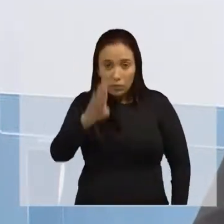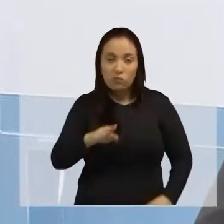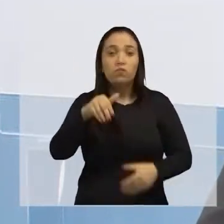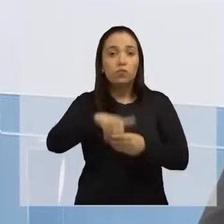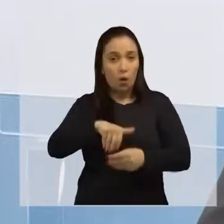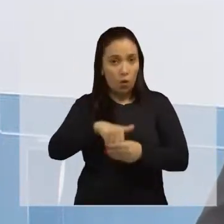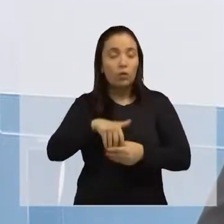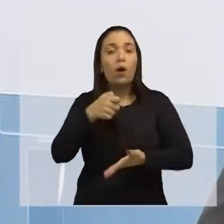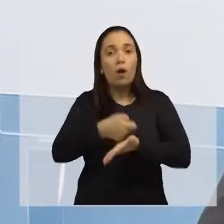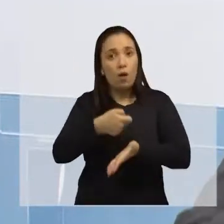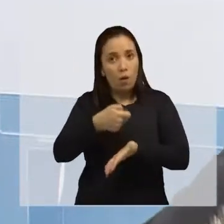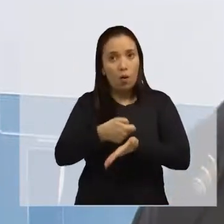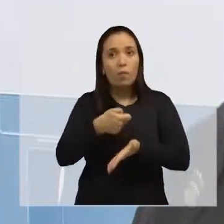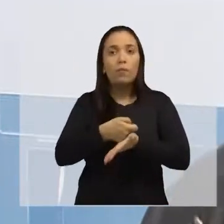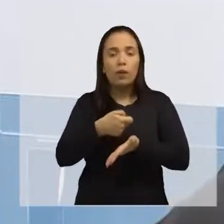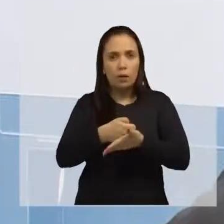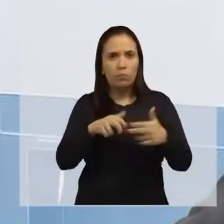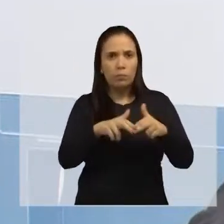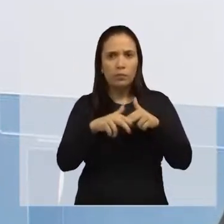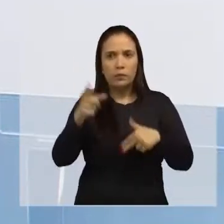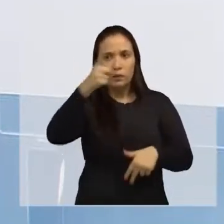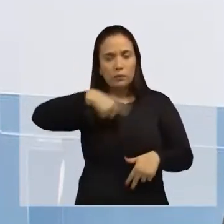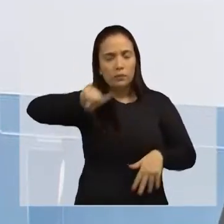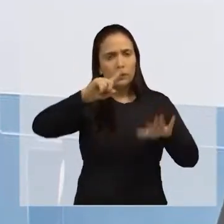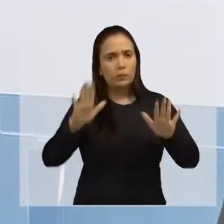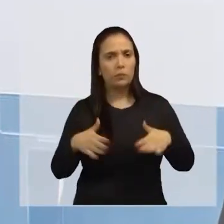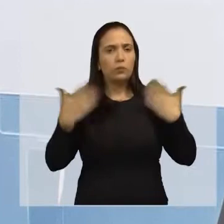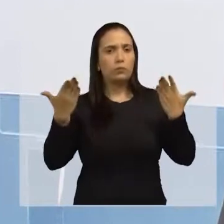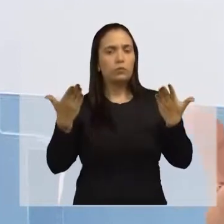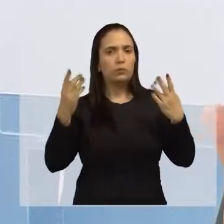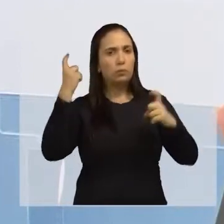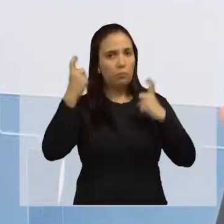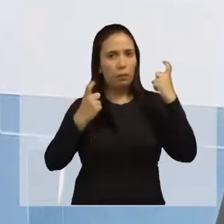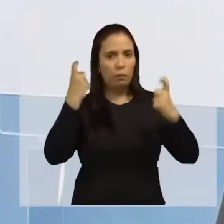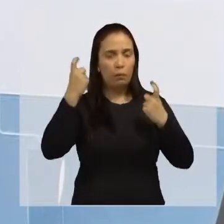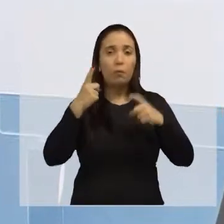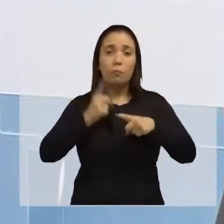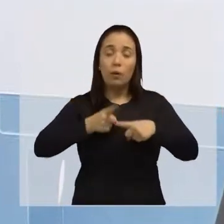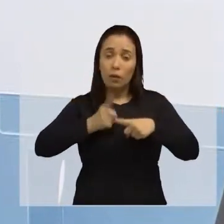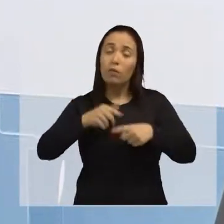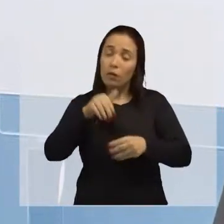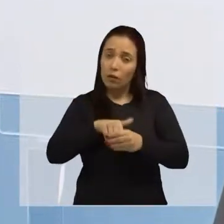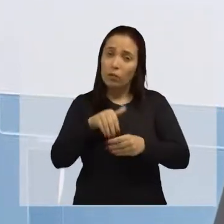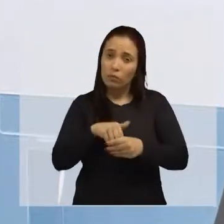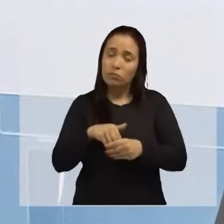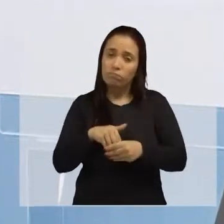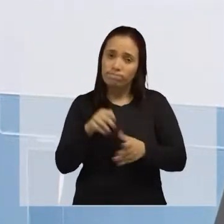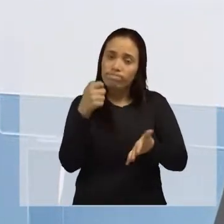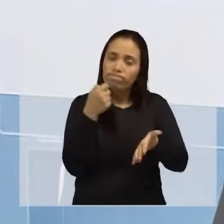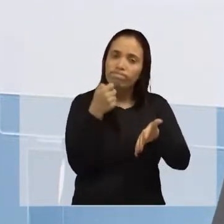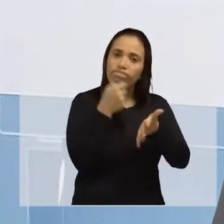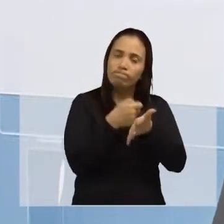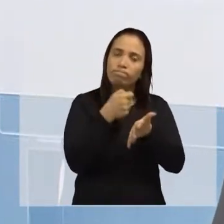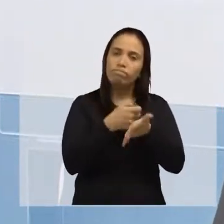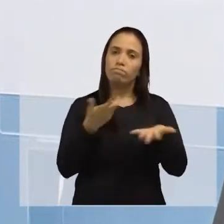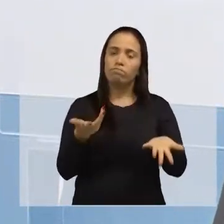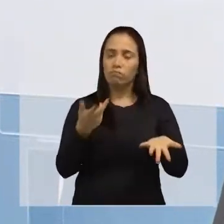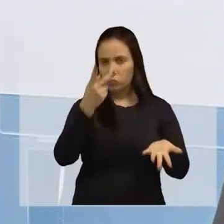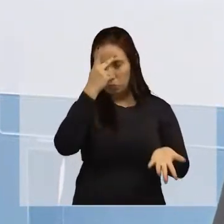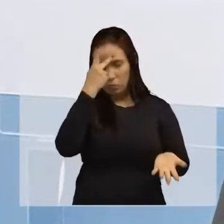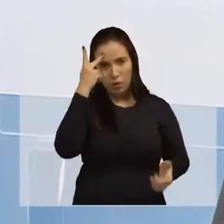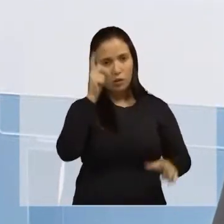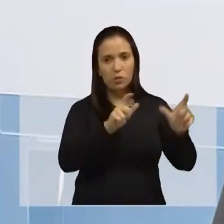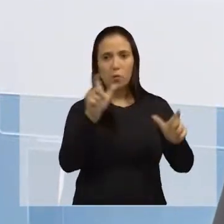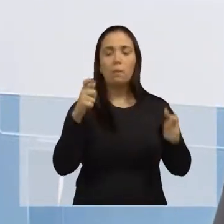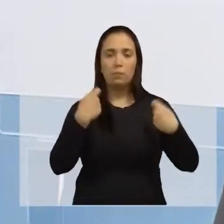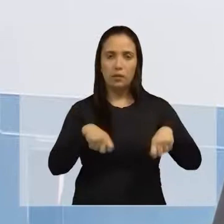voto é obrigatório, aí que a preocupação, né, Luiz, é maior. Porque o voto é obrigatório. Então as pessoas, por obrigação, têm que votar